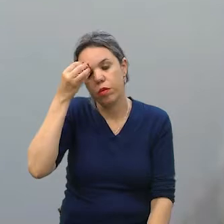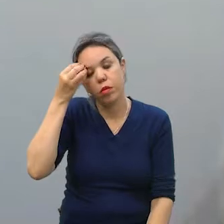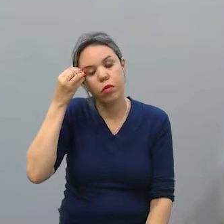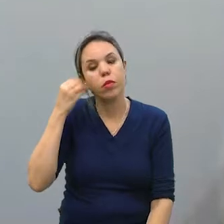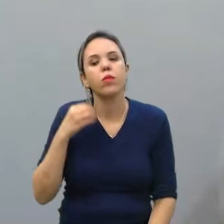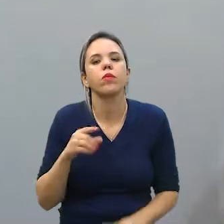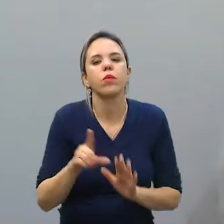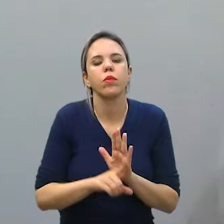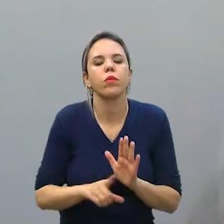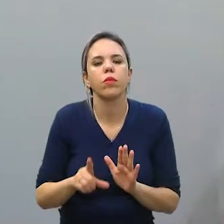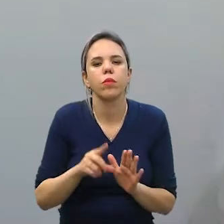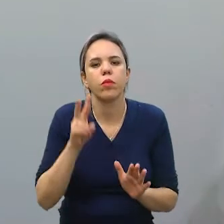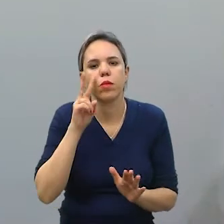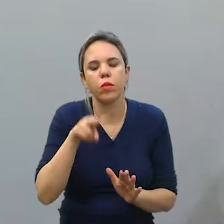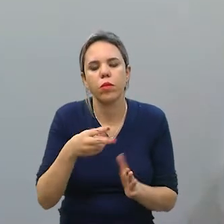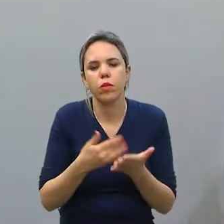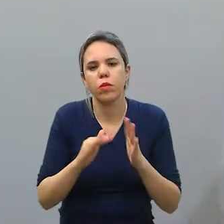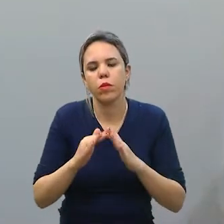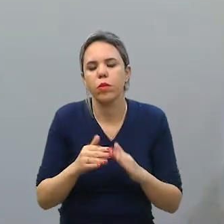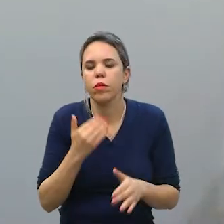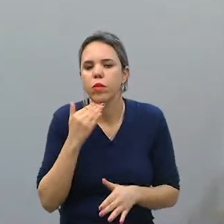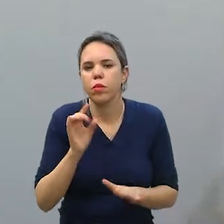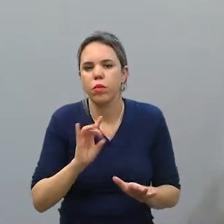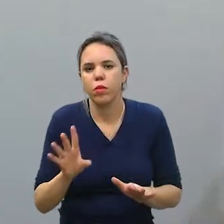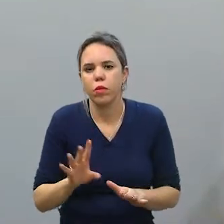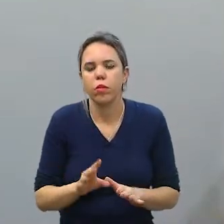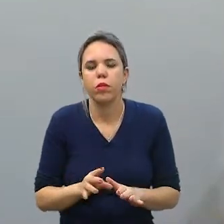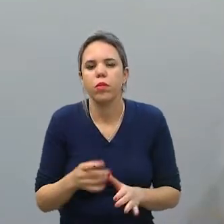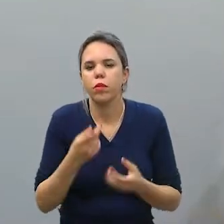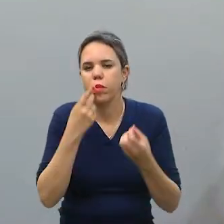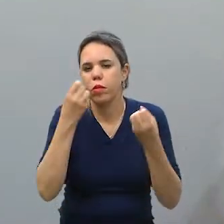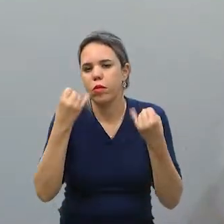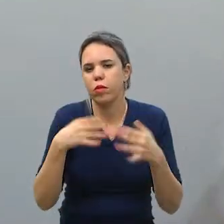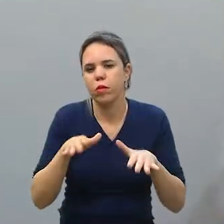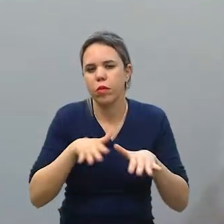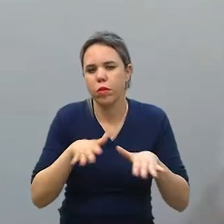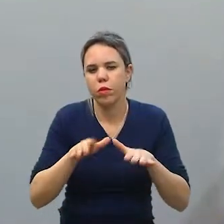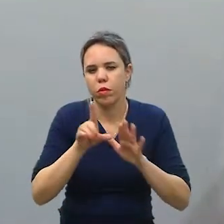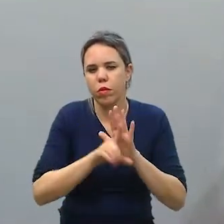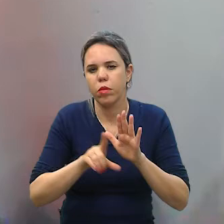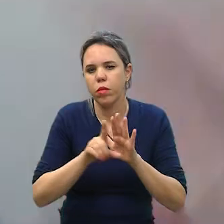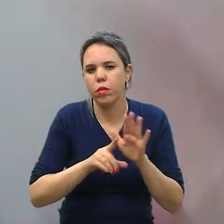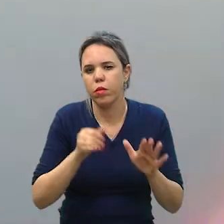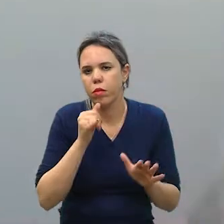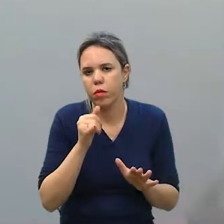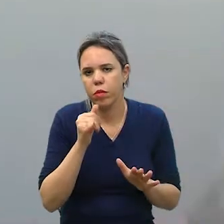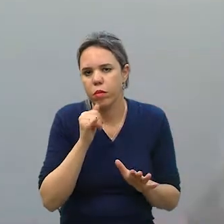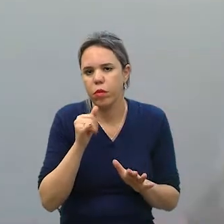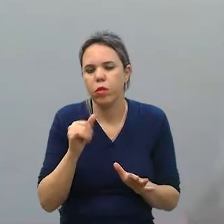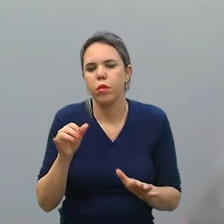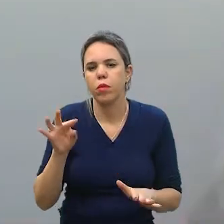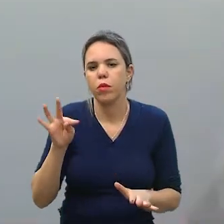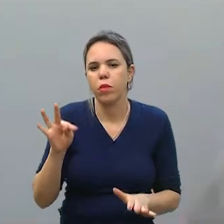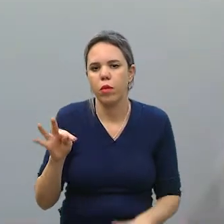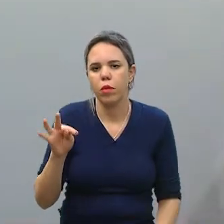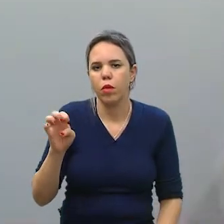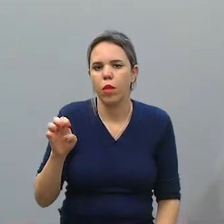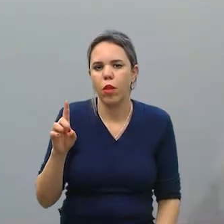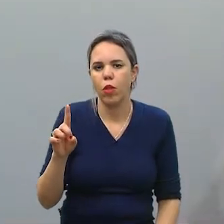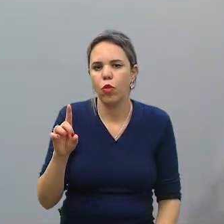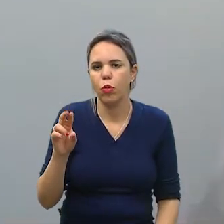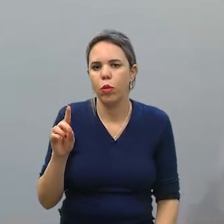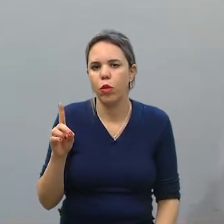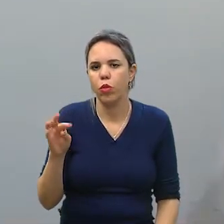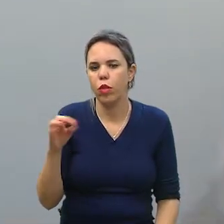historiografia literária que a gente geralmente tem nas escolas, né? Que são, eu me refiro aqui aos movimentos literários, né? Trovadorismo, arcadismo, romantismo,